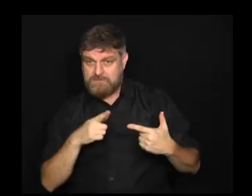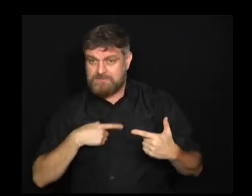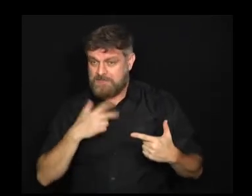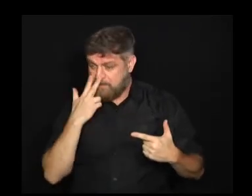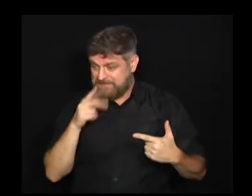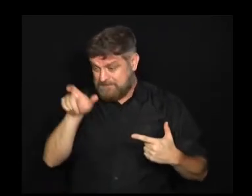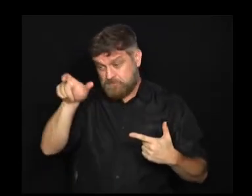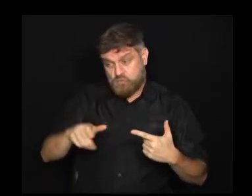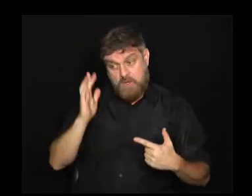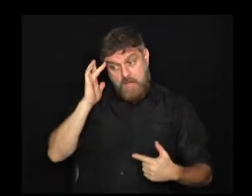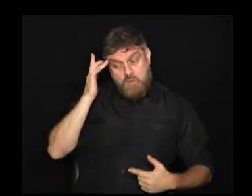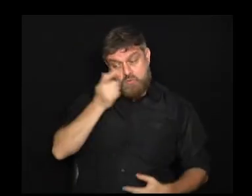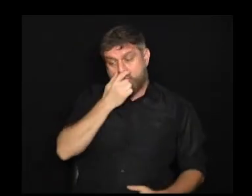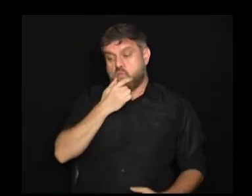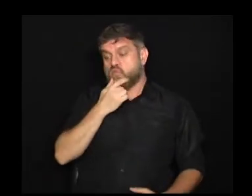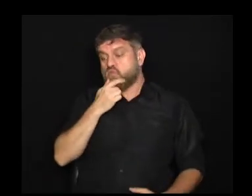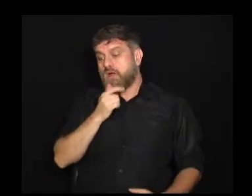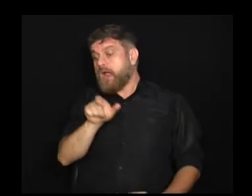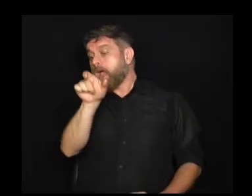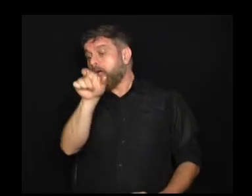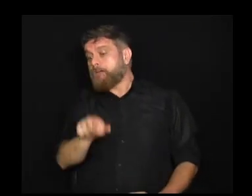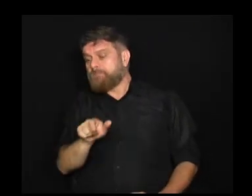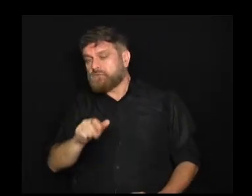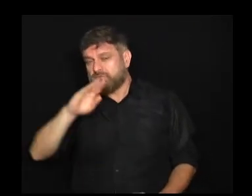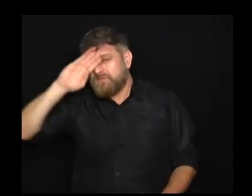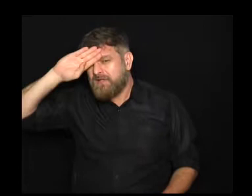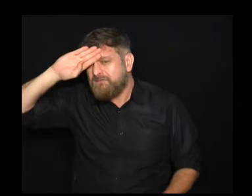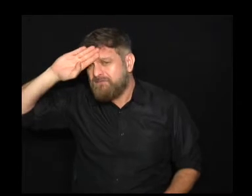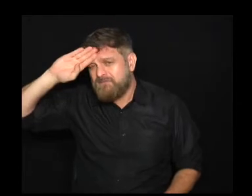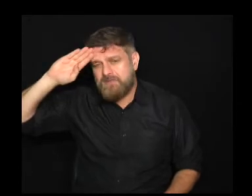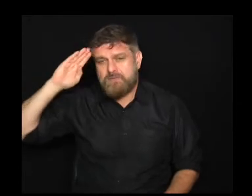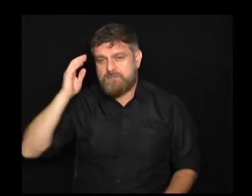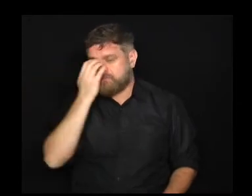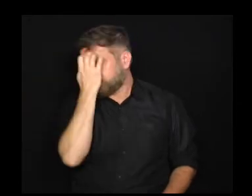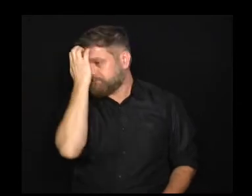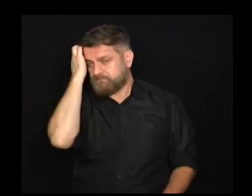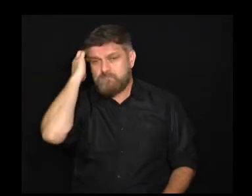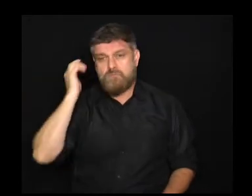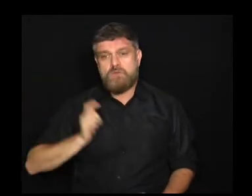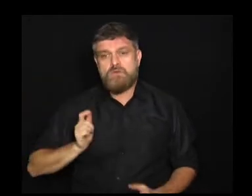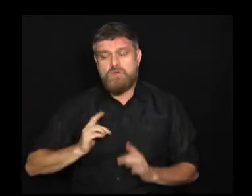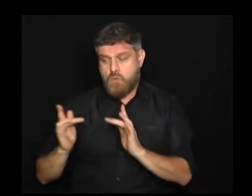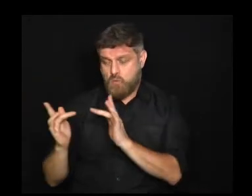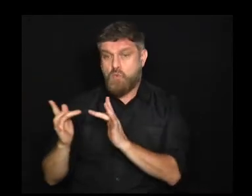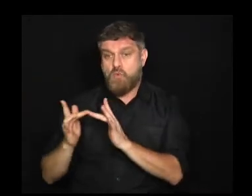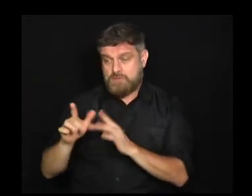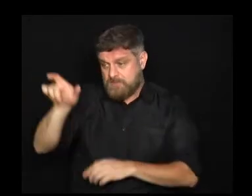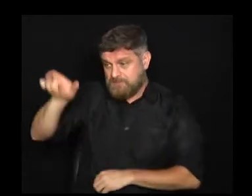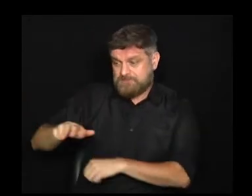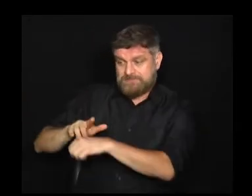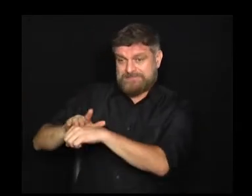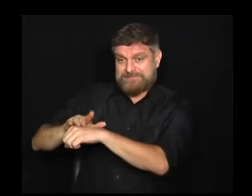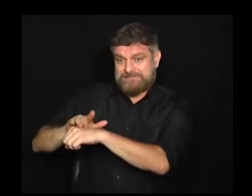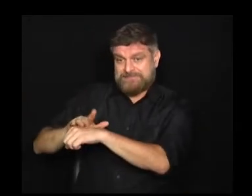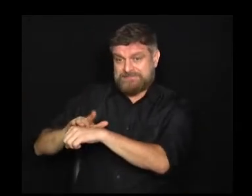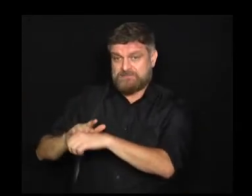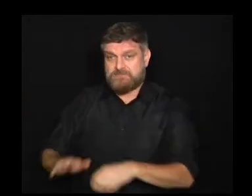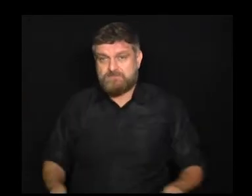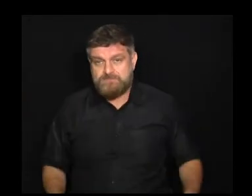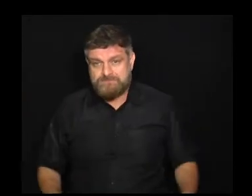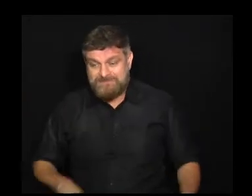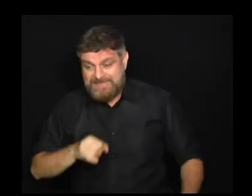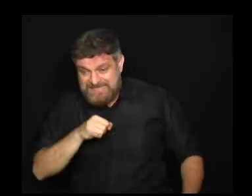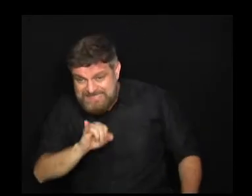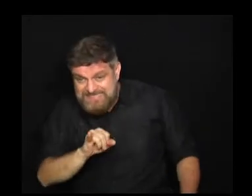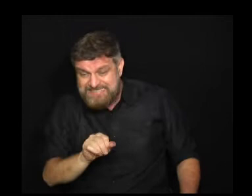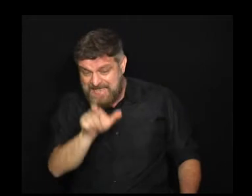o paciente que tem febre e sintoma e teve contato com o suspeito. Tá certo? Ou seja, se ele